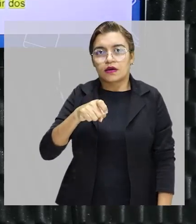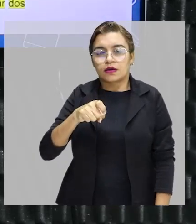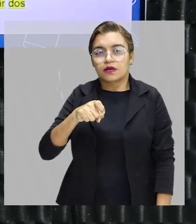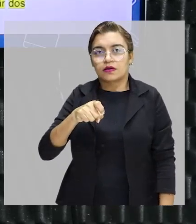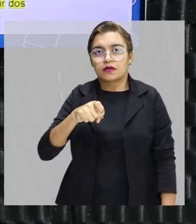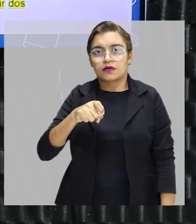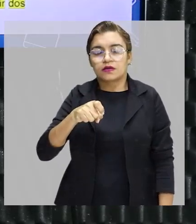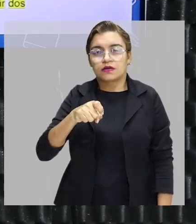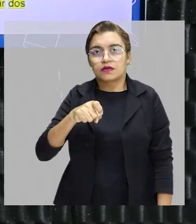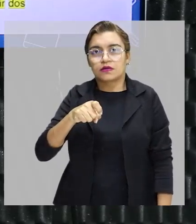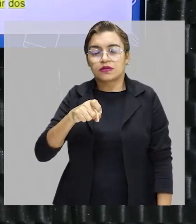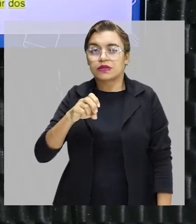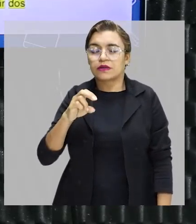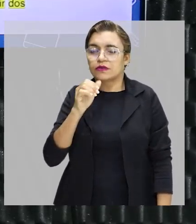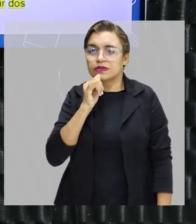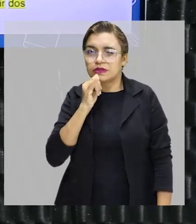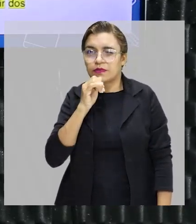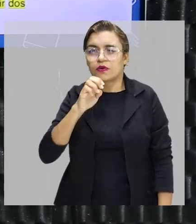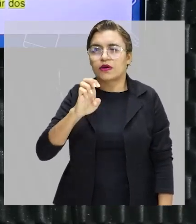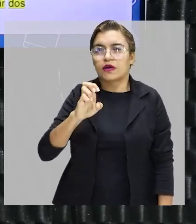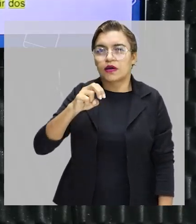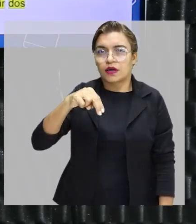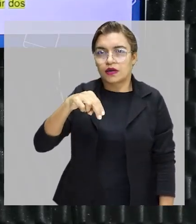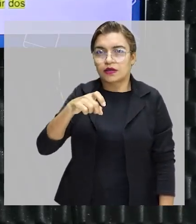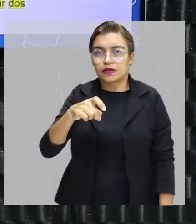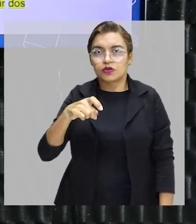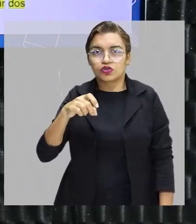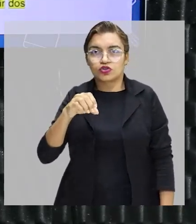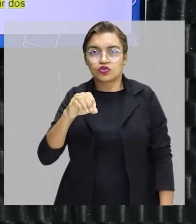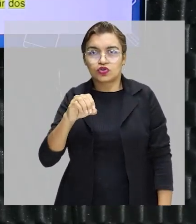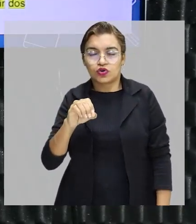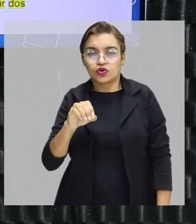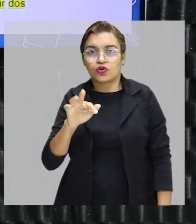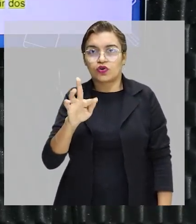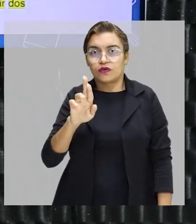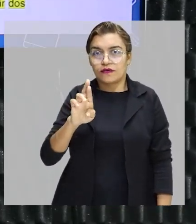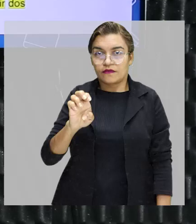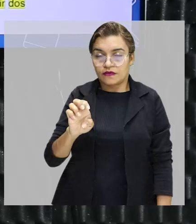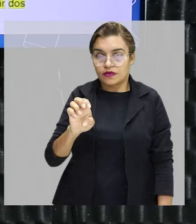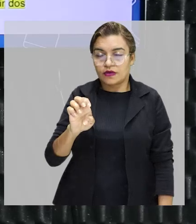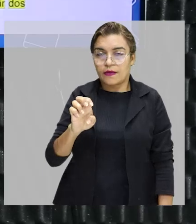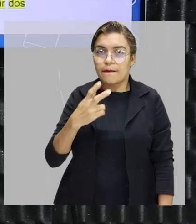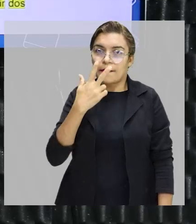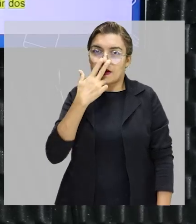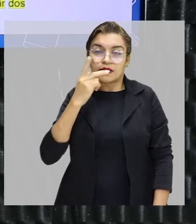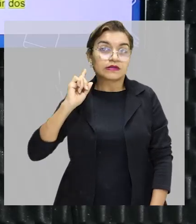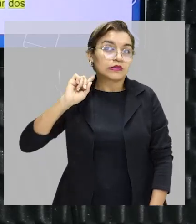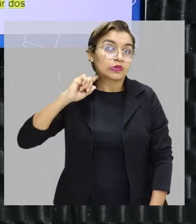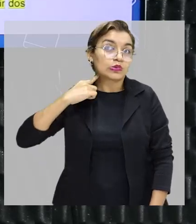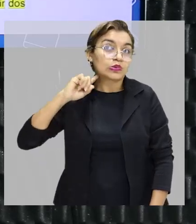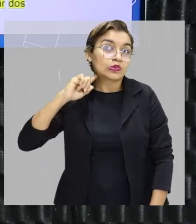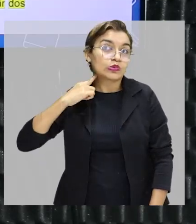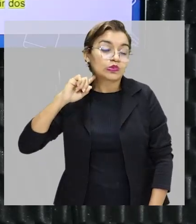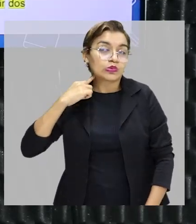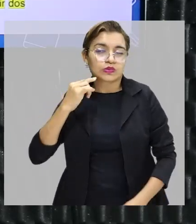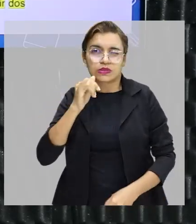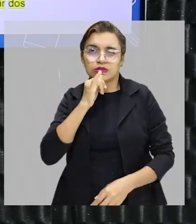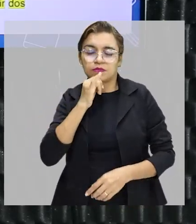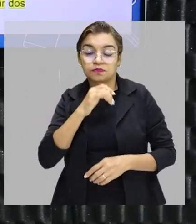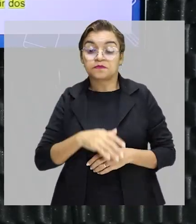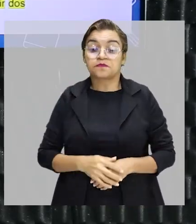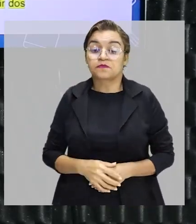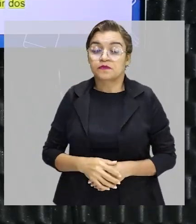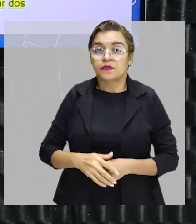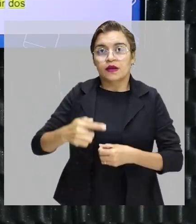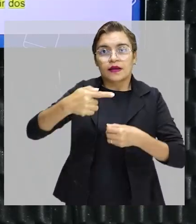sua composição. O enxofre é uma impureza comum em combustíveis fósseis. Você vai ter também